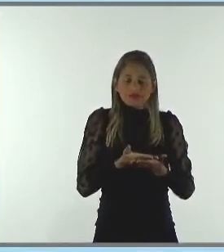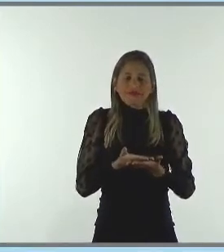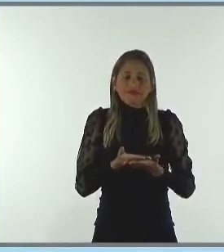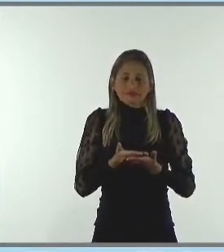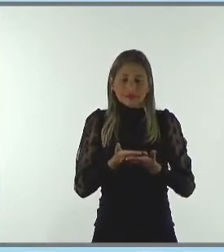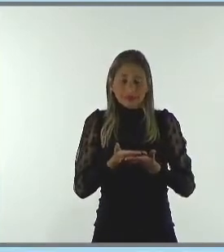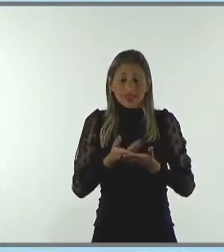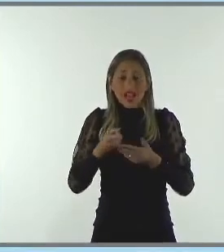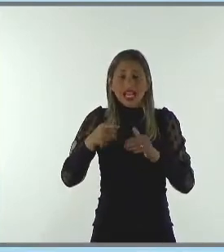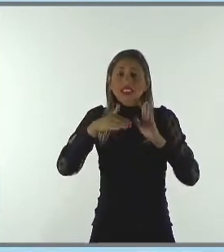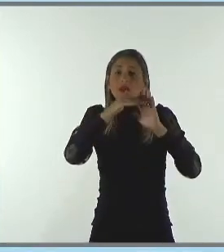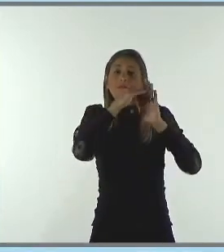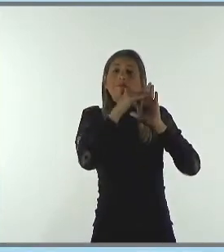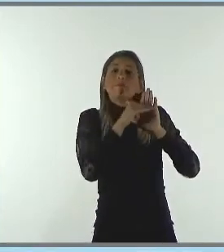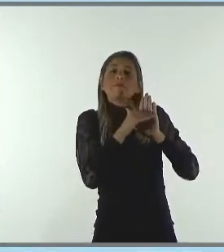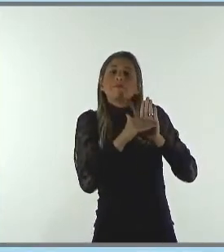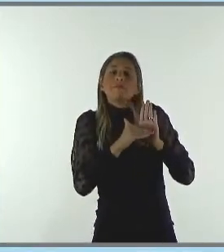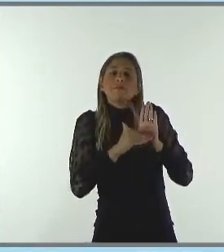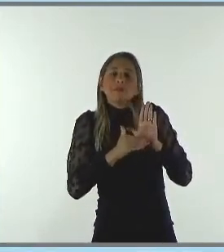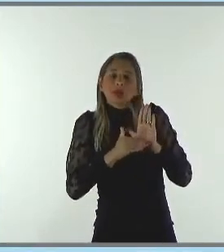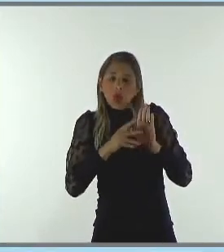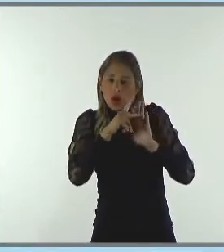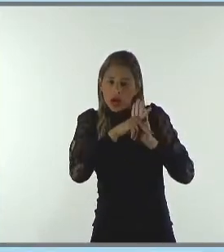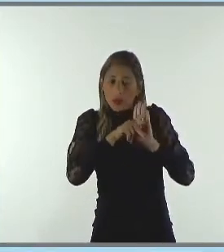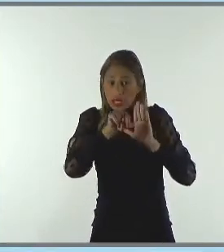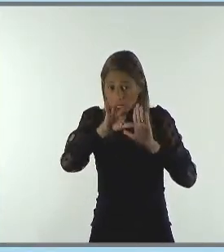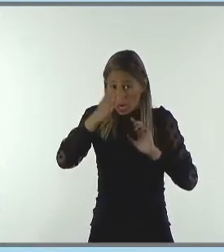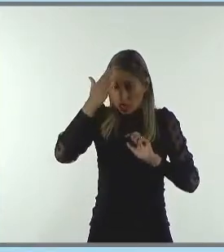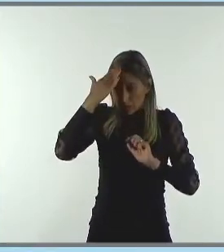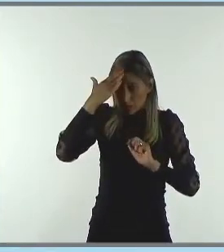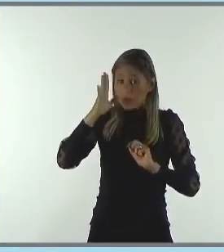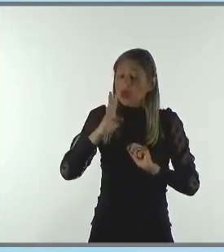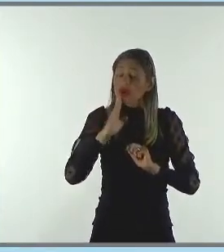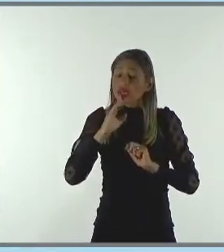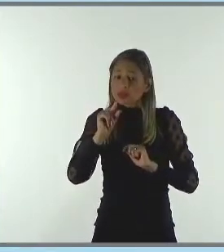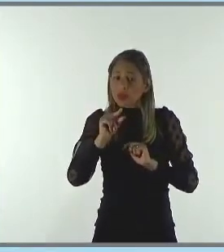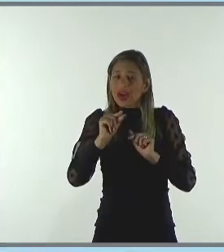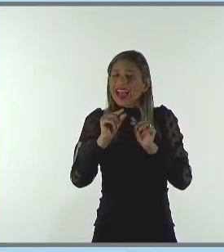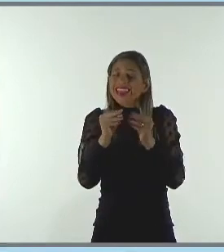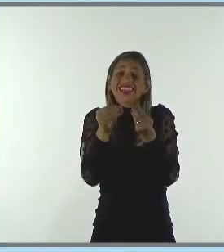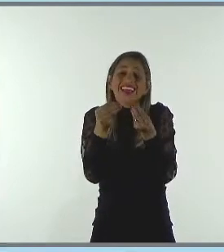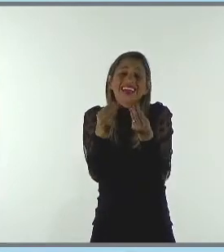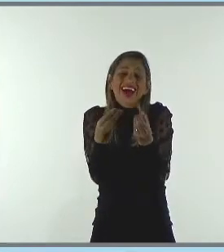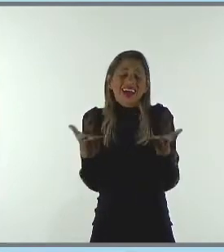esses programas, né, para quem conhece um pouquinho, é um trato muito delicado,